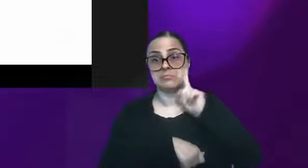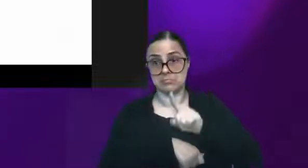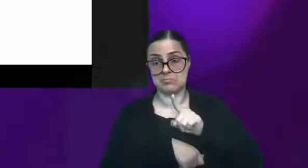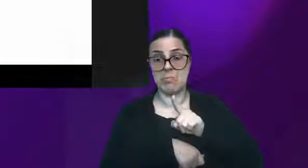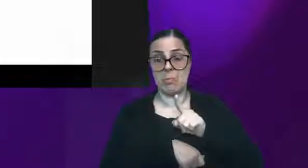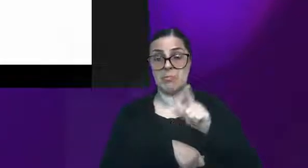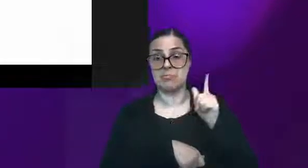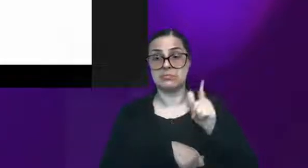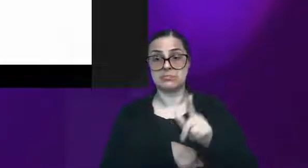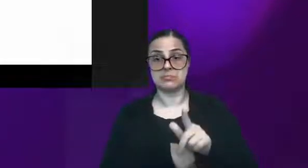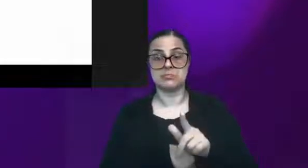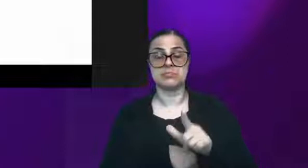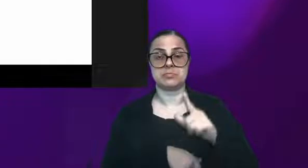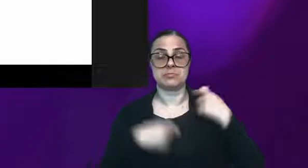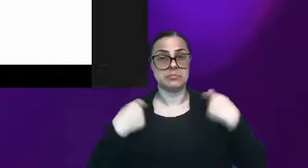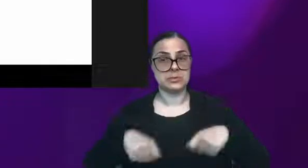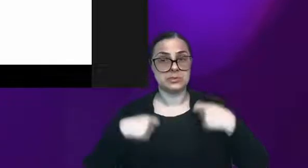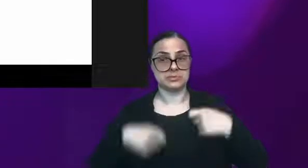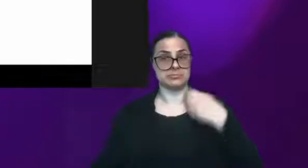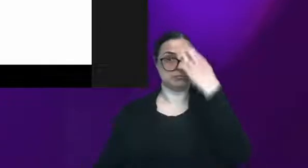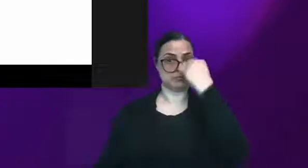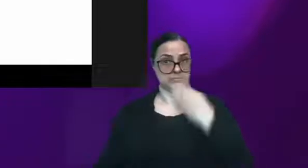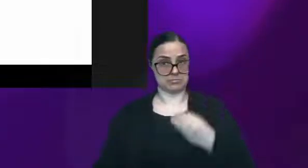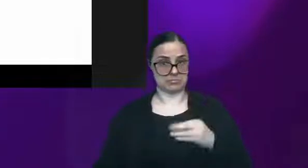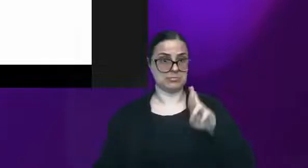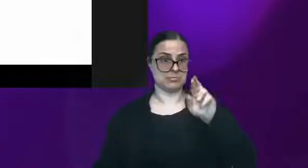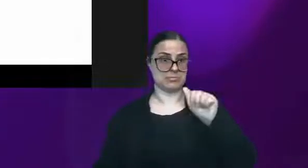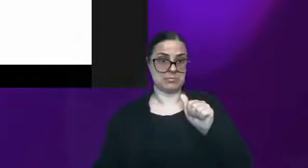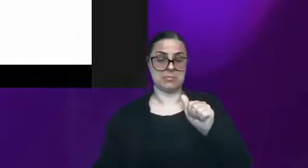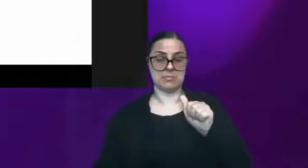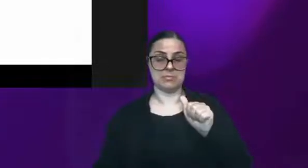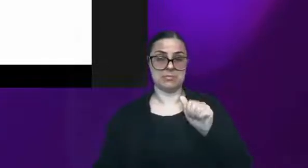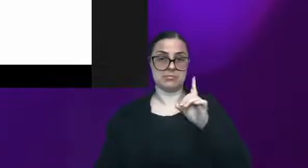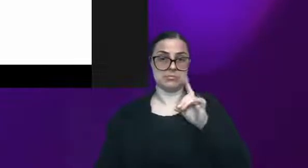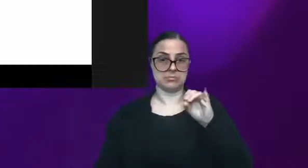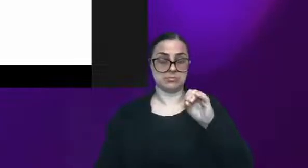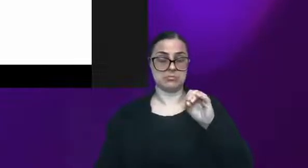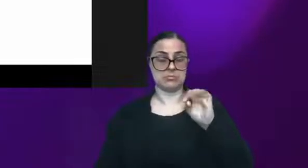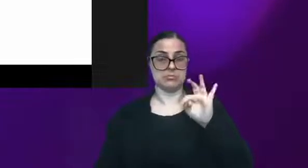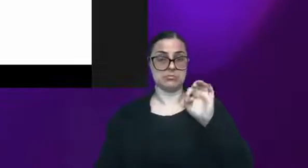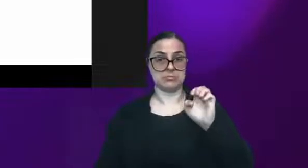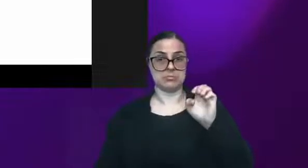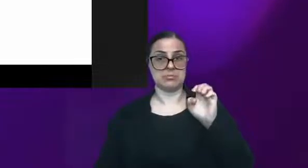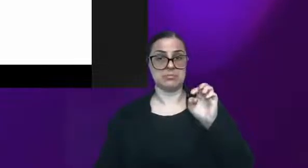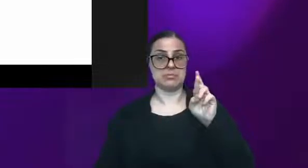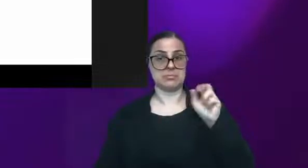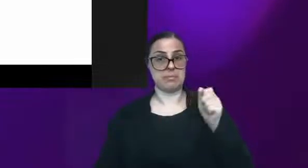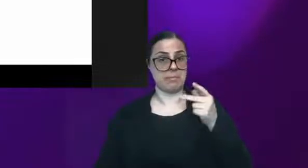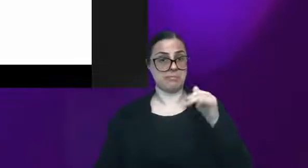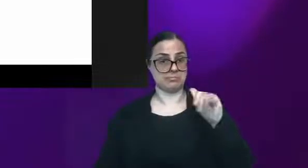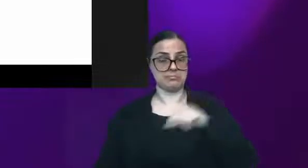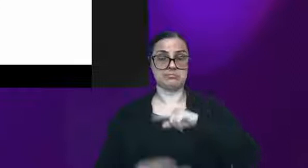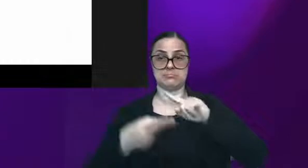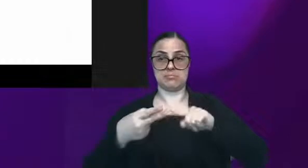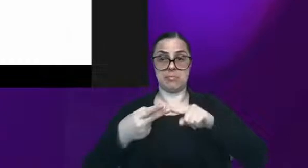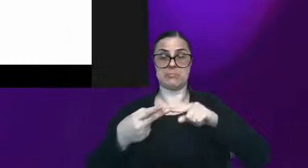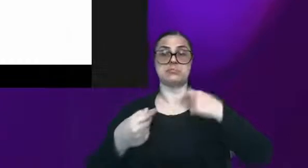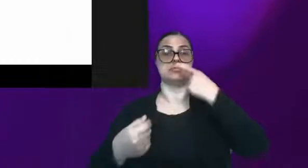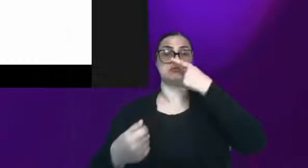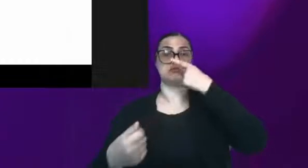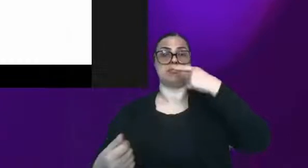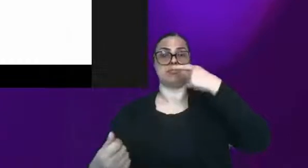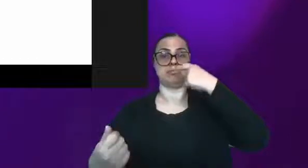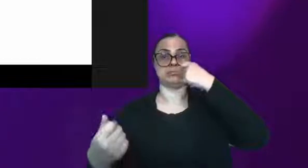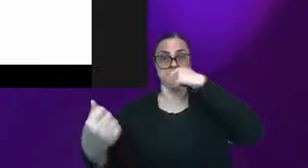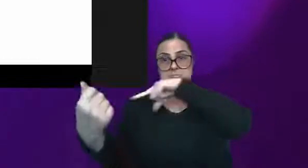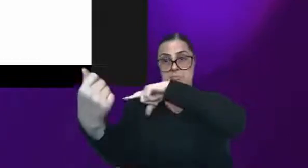a radioterapia ou braquioterapia ou quimioterapia, são submetidos a uma laparotomia de estadiamento